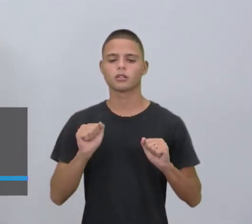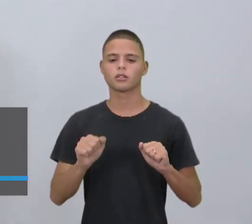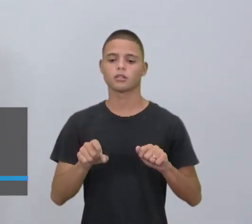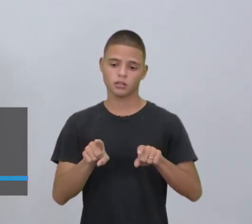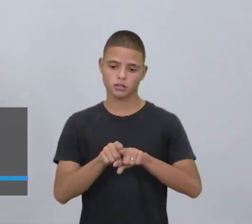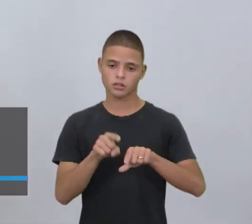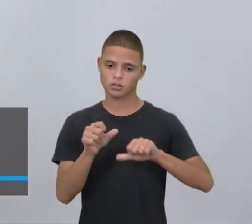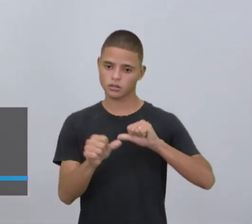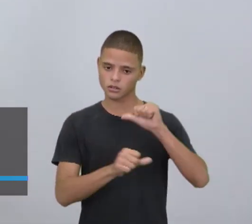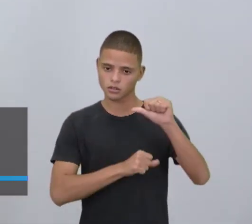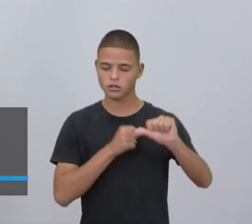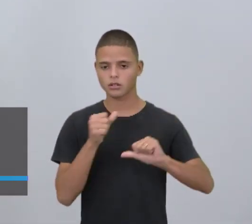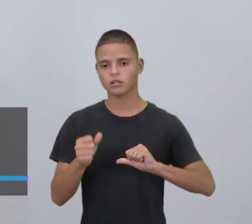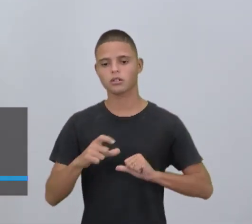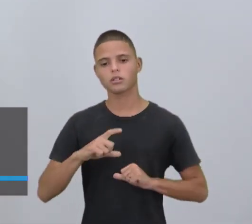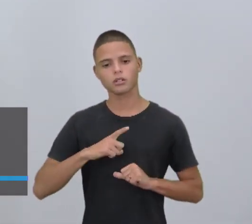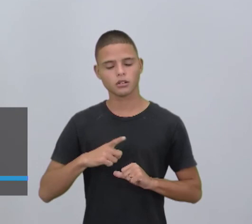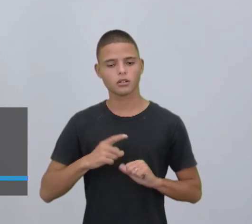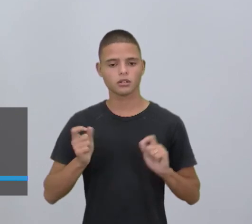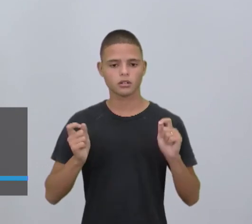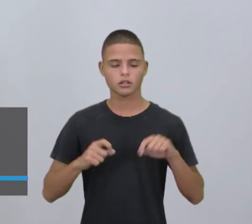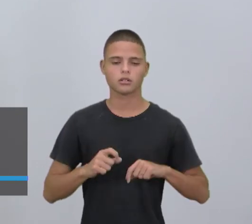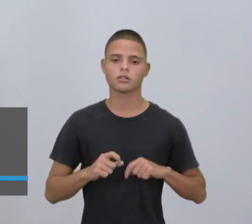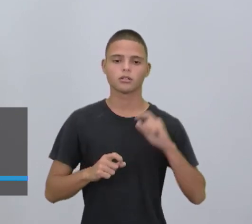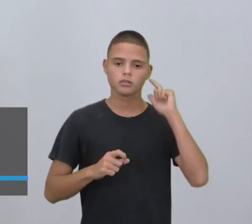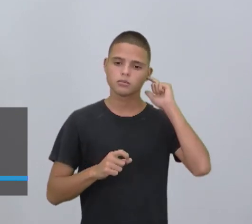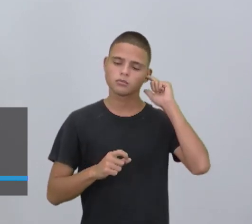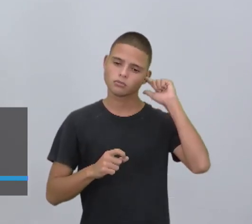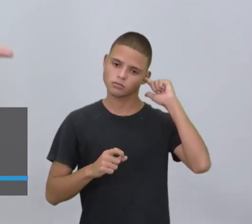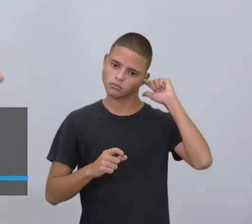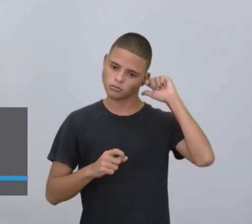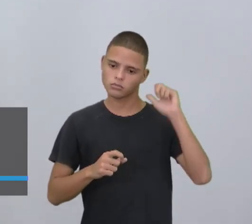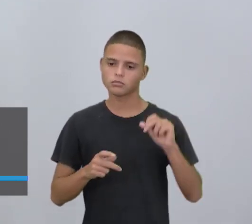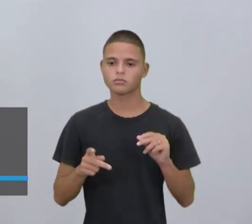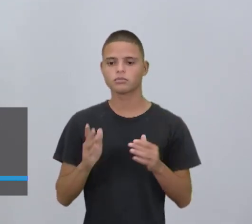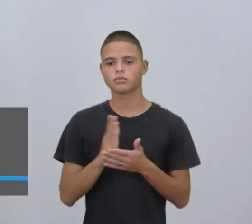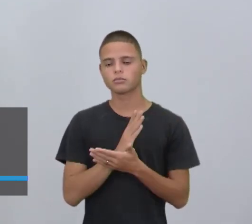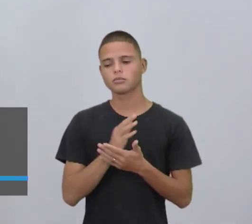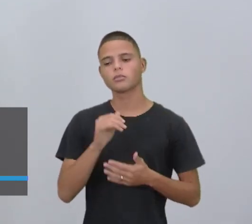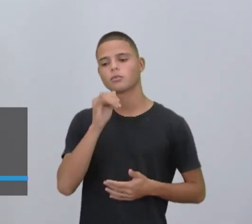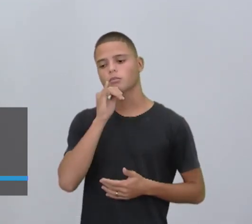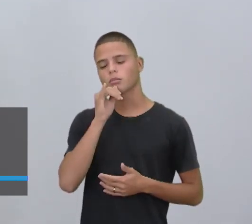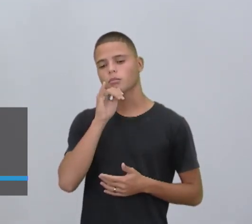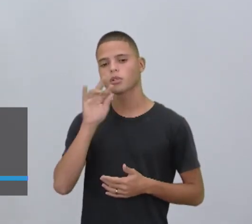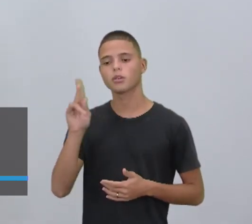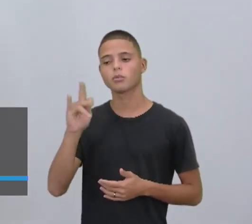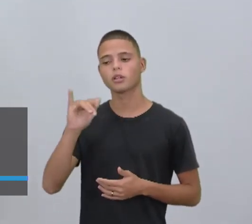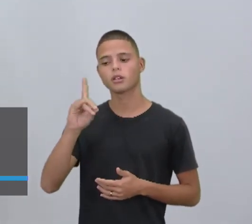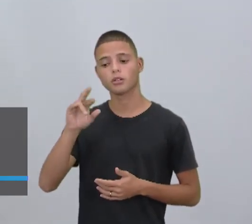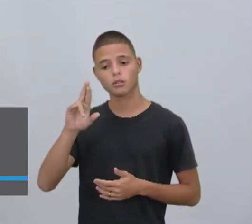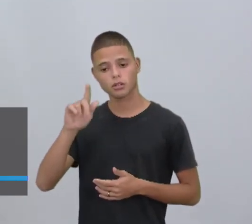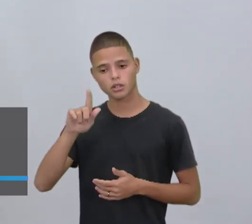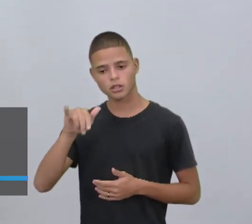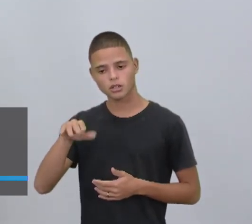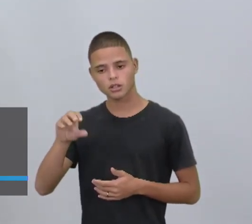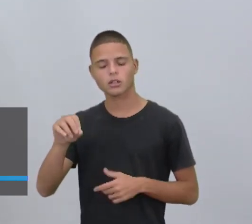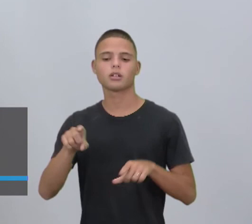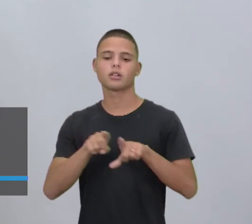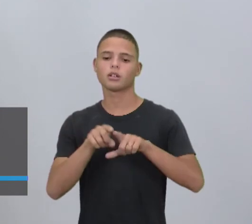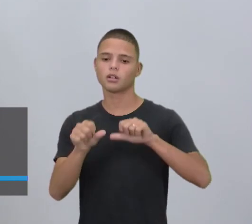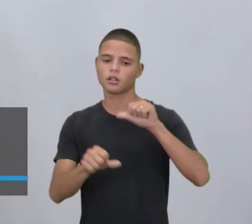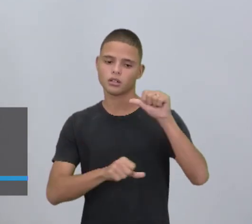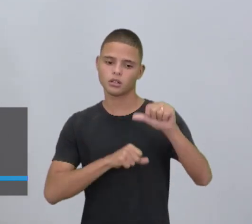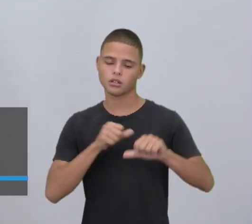transformado, né? Existe também uma possibilidade aí de fazer rotas também do hidrogênio e também transformá-lo ele